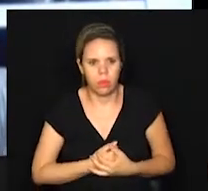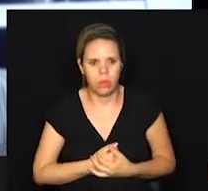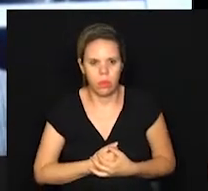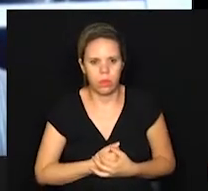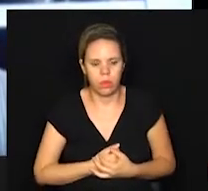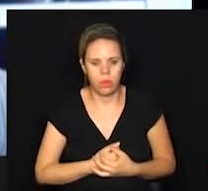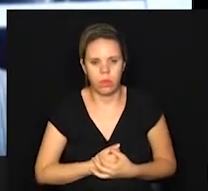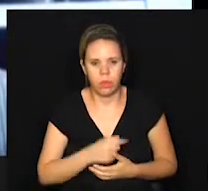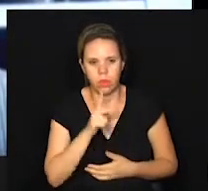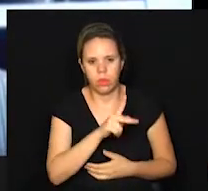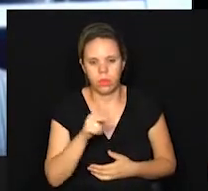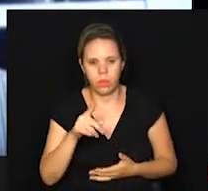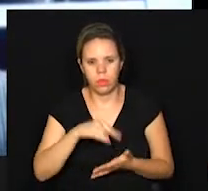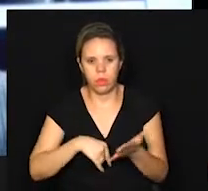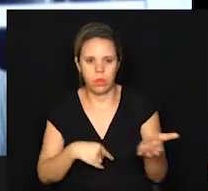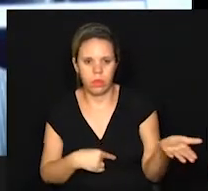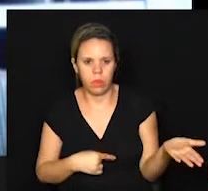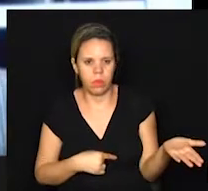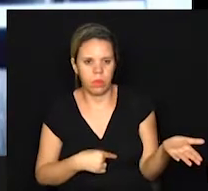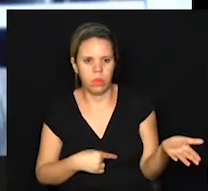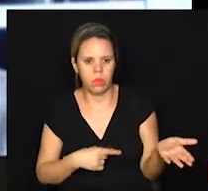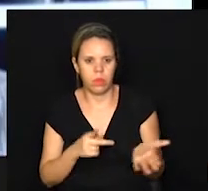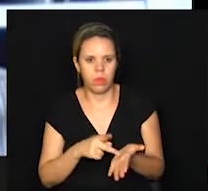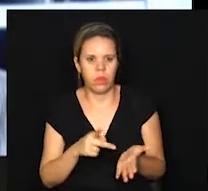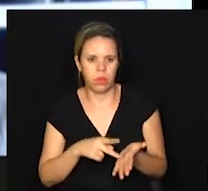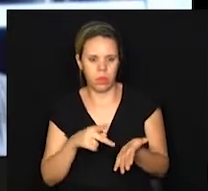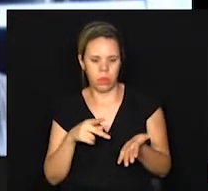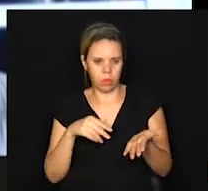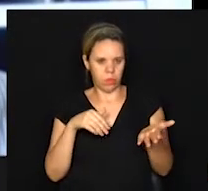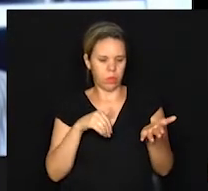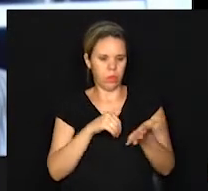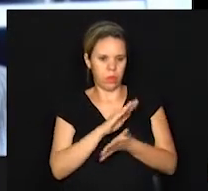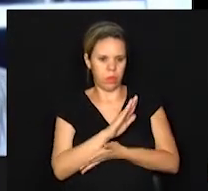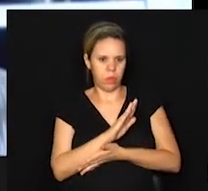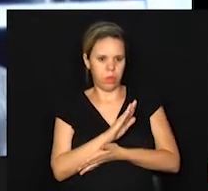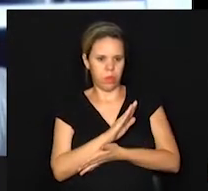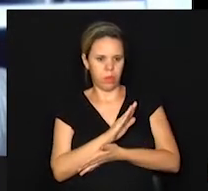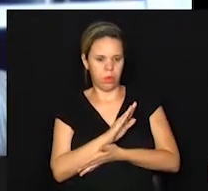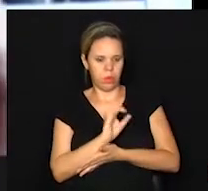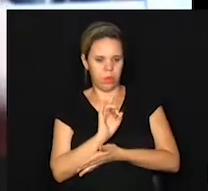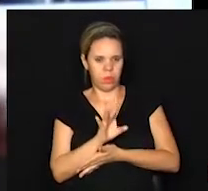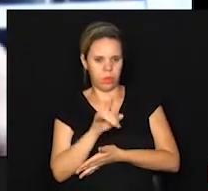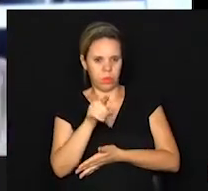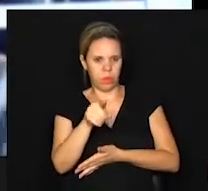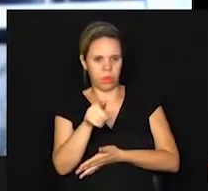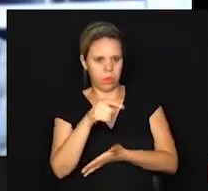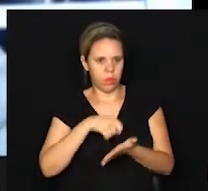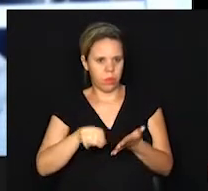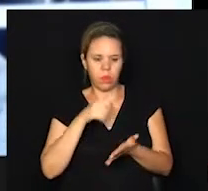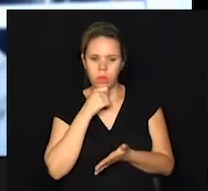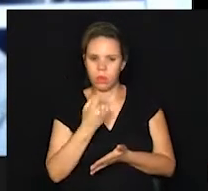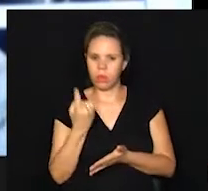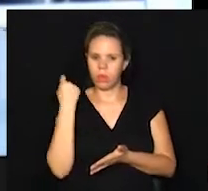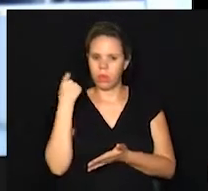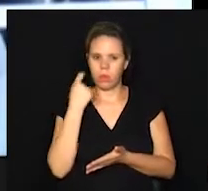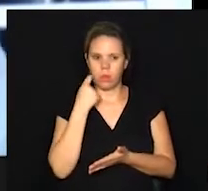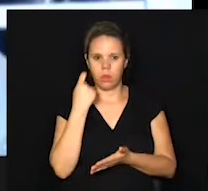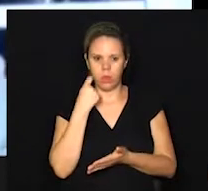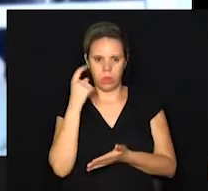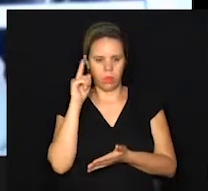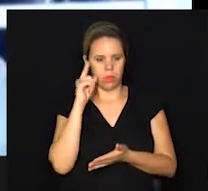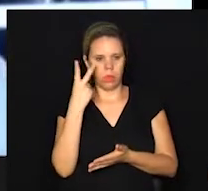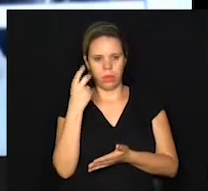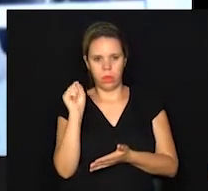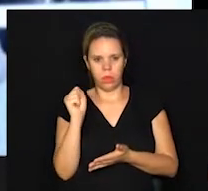Ela fala, professor, esses documentos, na verdade, eram um aviso prévio. Só que, como você não assinou na sexta-feira, dia 28